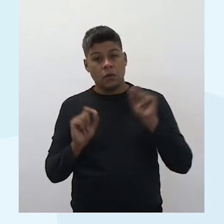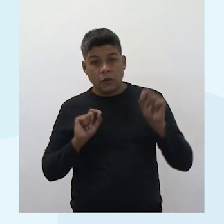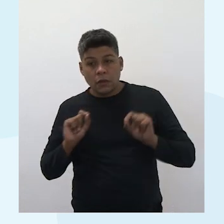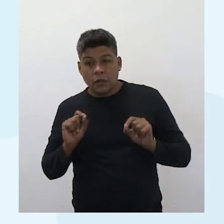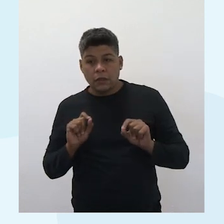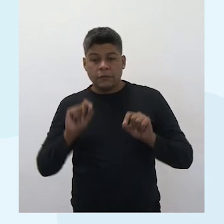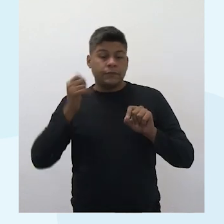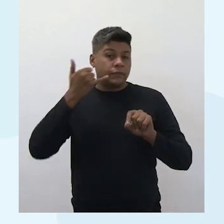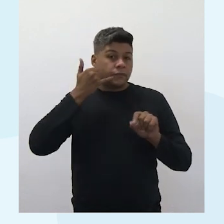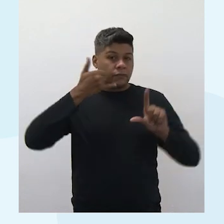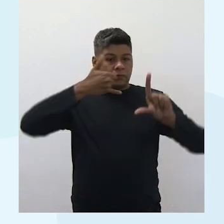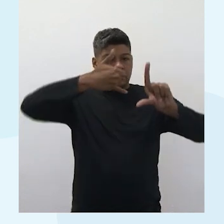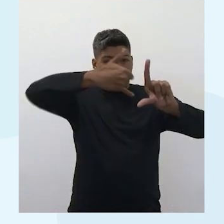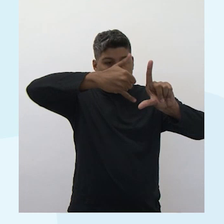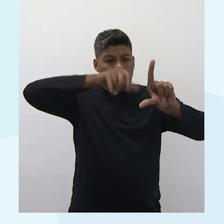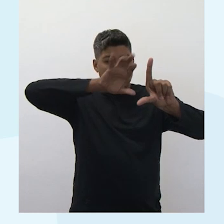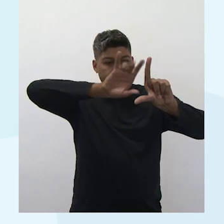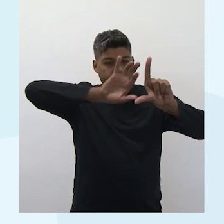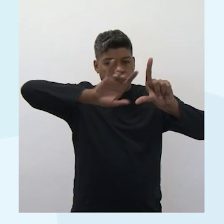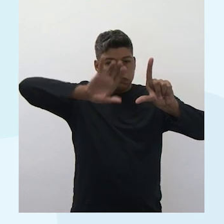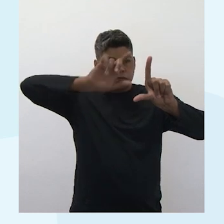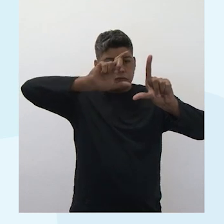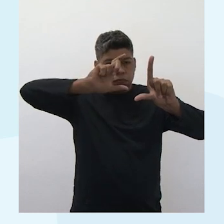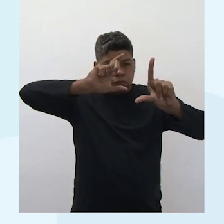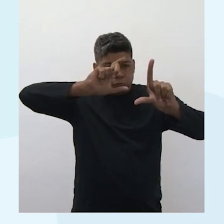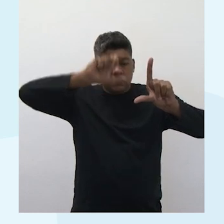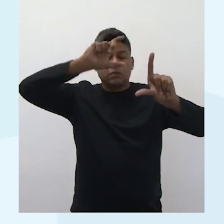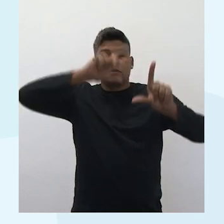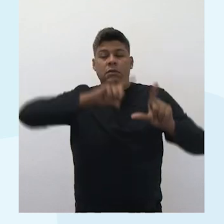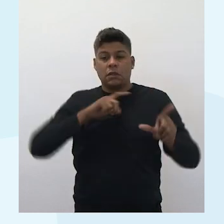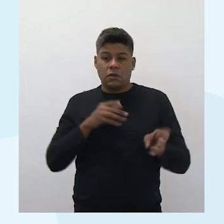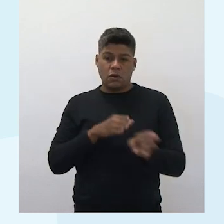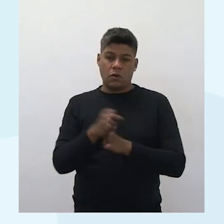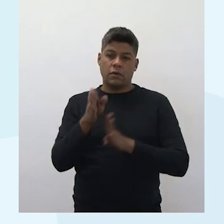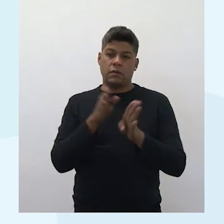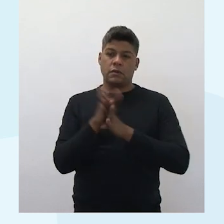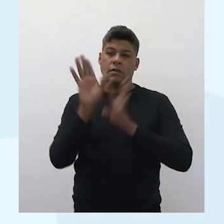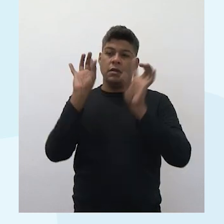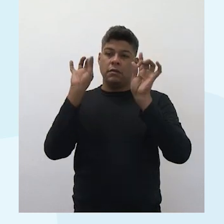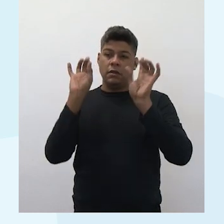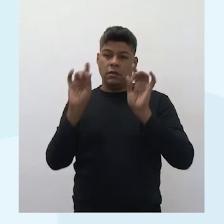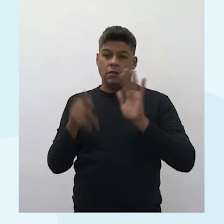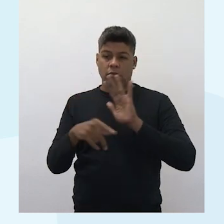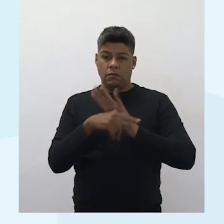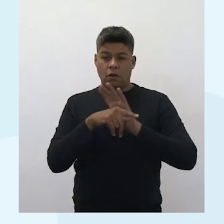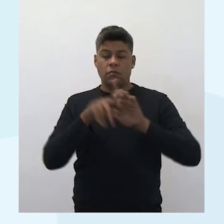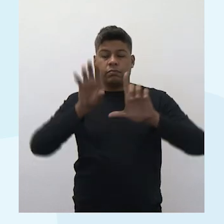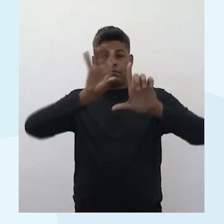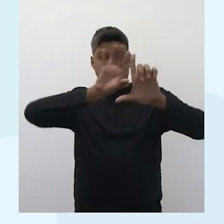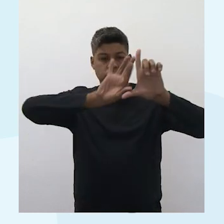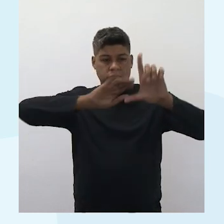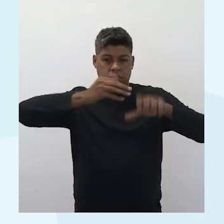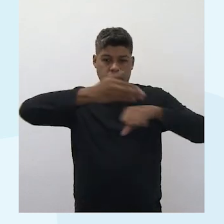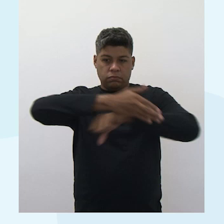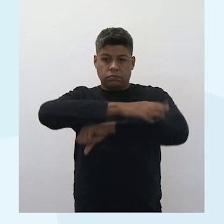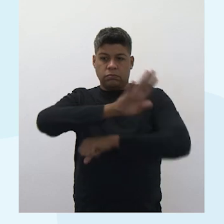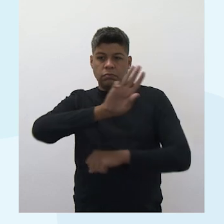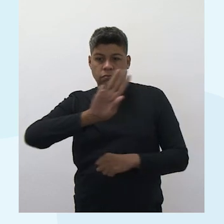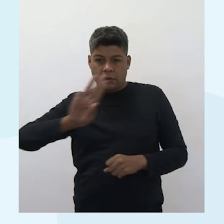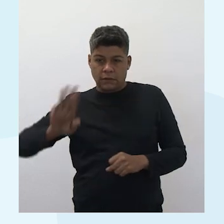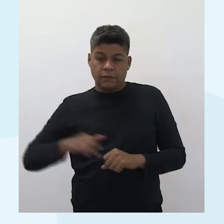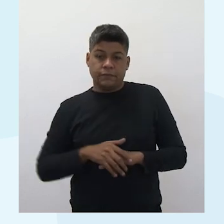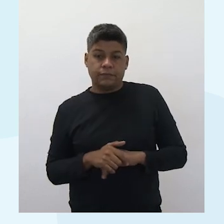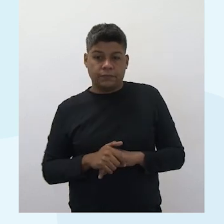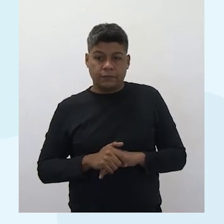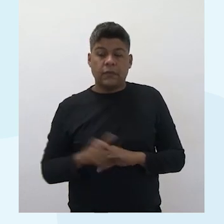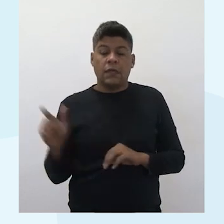posicionar o celular e acessar, ter essas orientações especiais pelo QR Code aí, acessando o site. Tá?